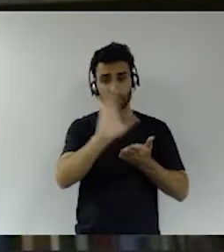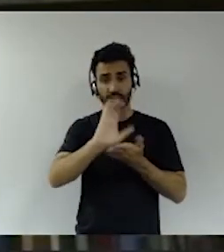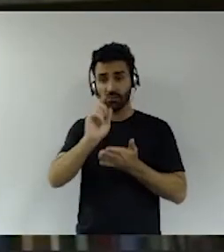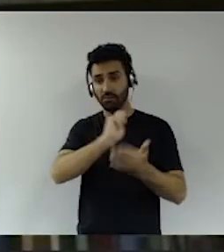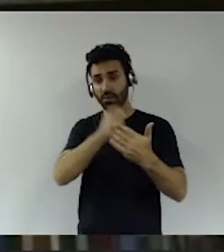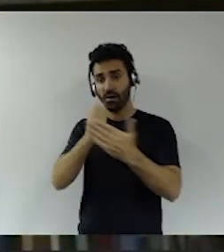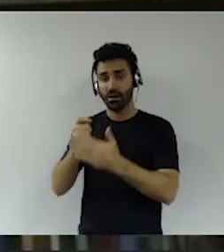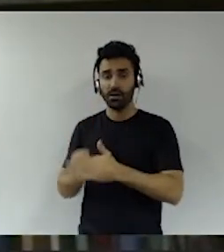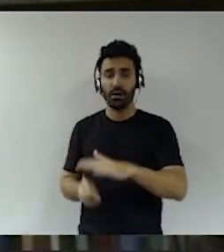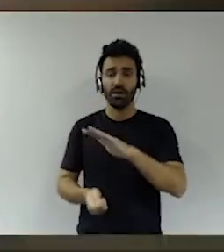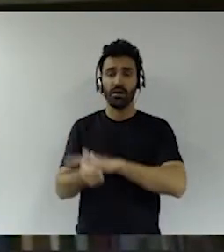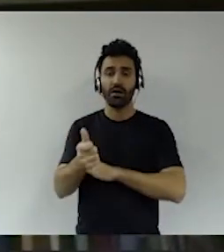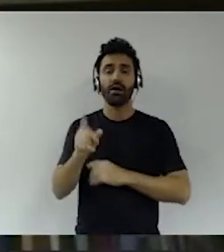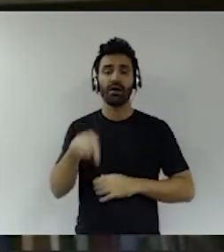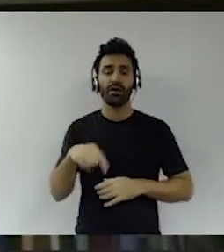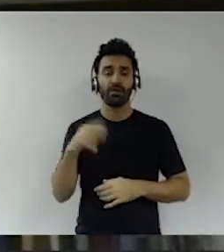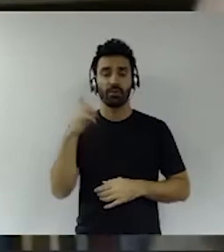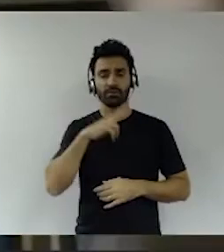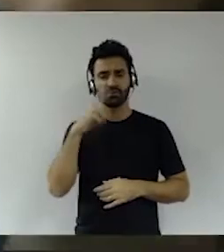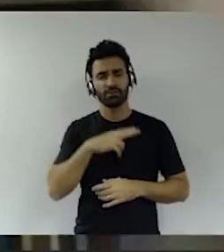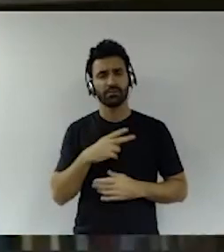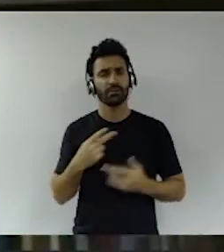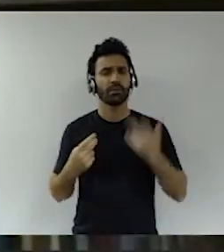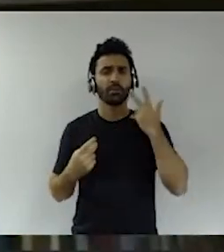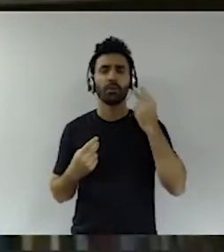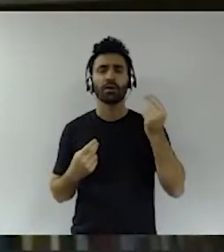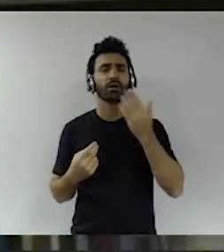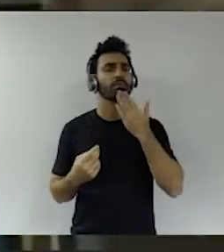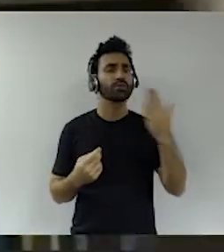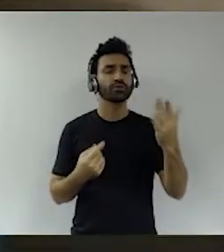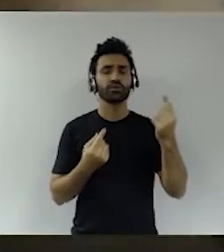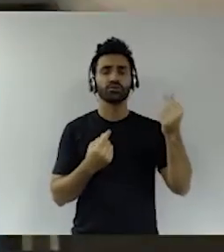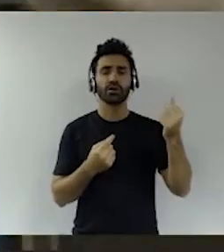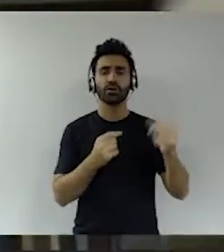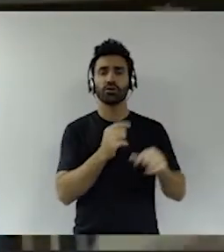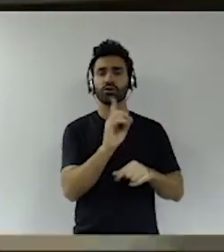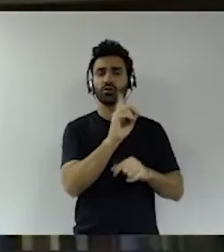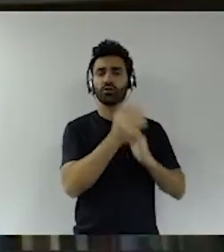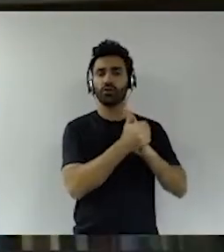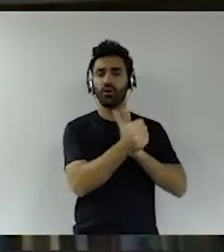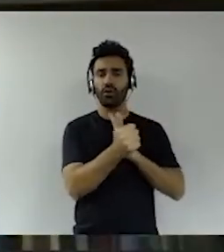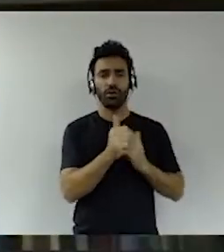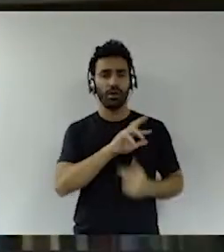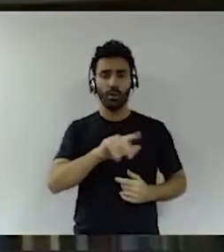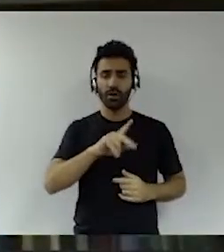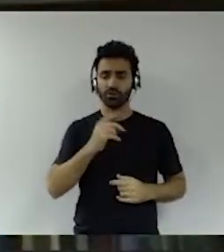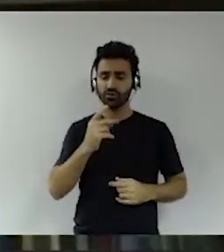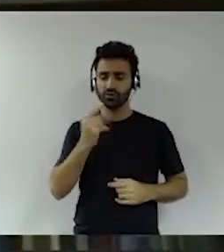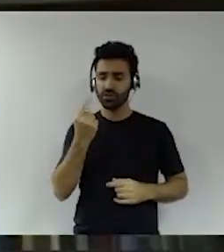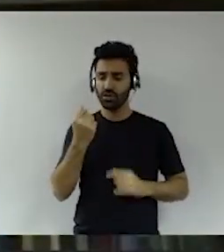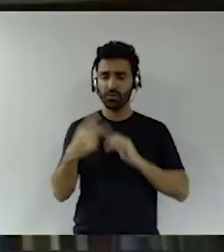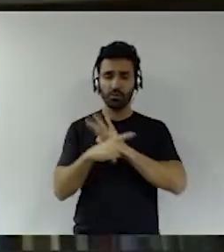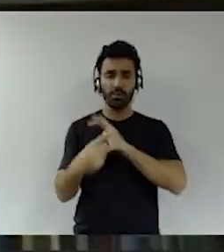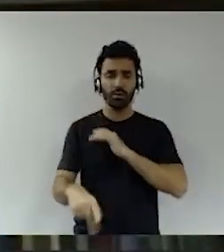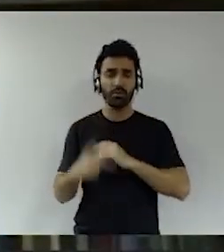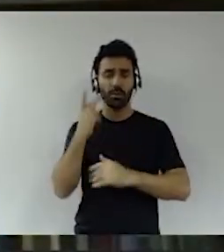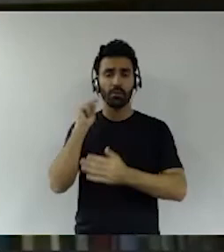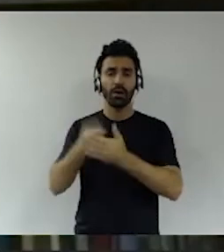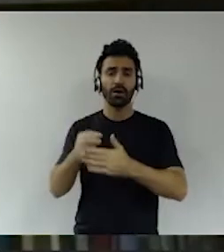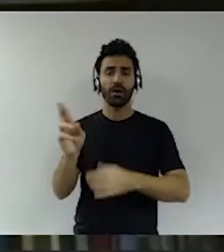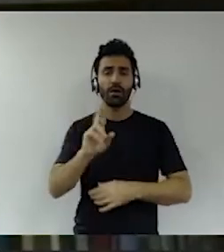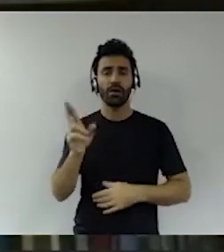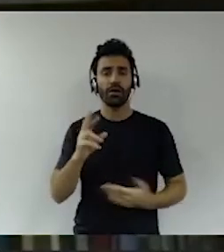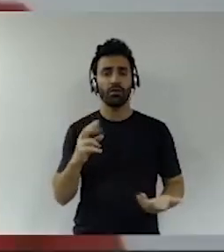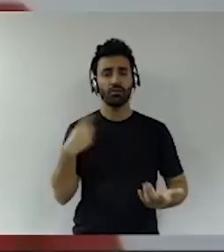daquele auxílio emergencial. Por que pegar dólares, moeda que não é a nossa moeda, para pagar reais que nós